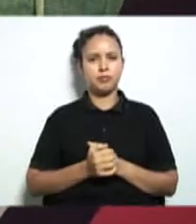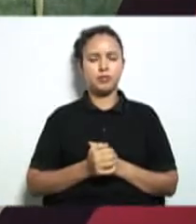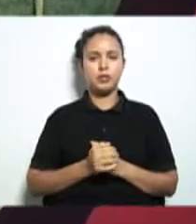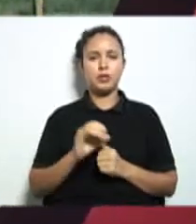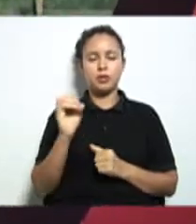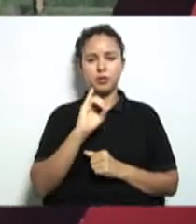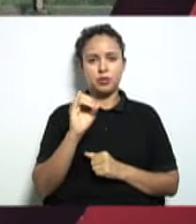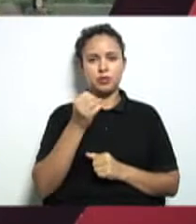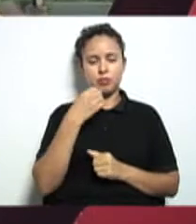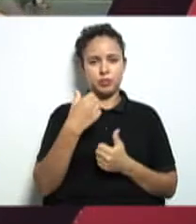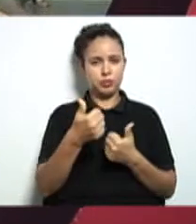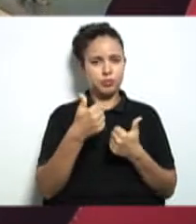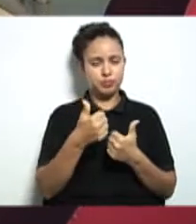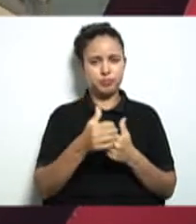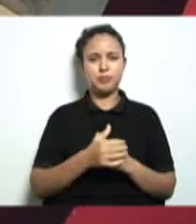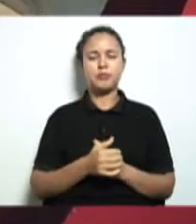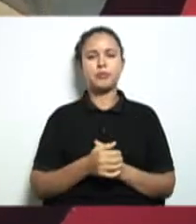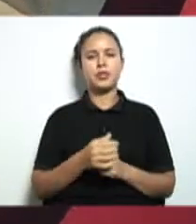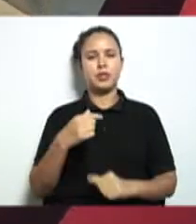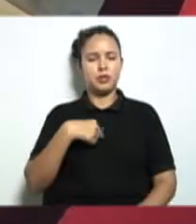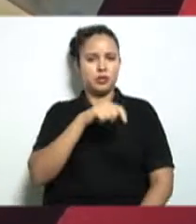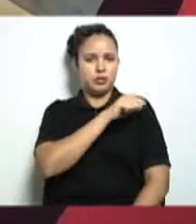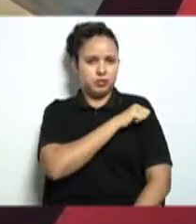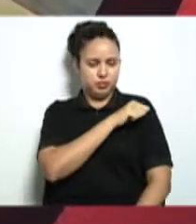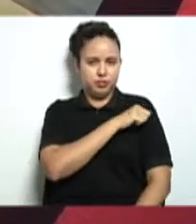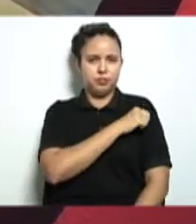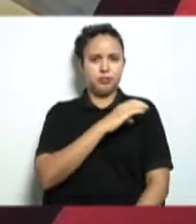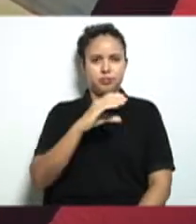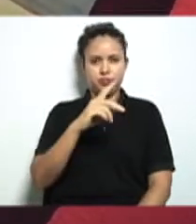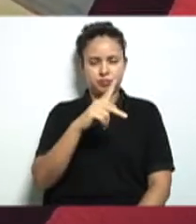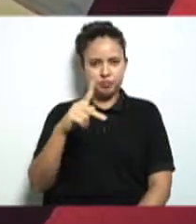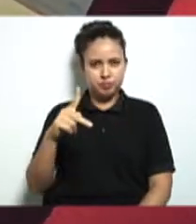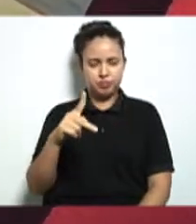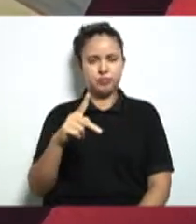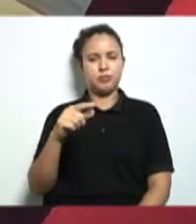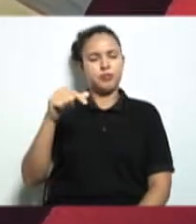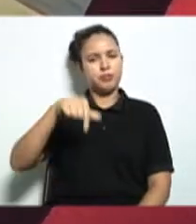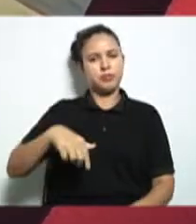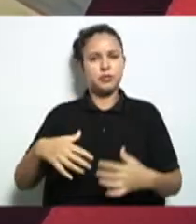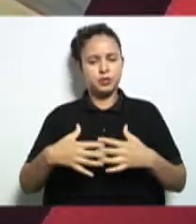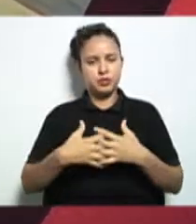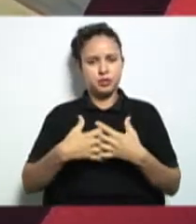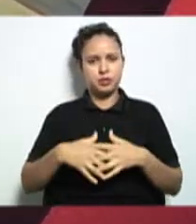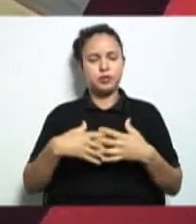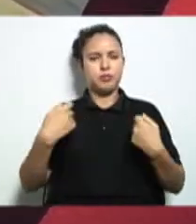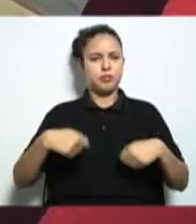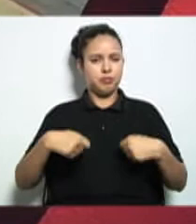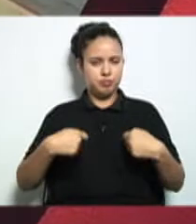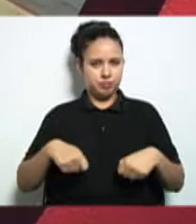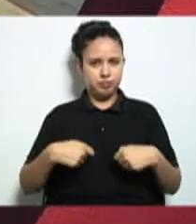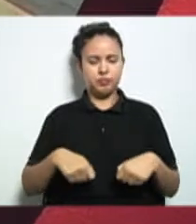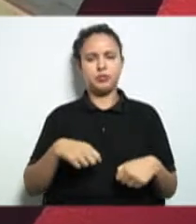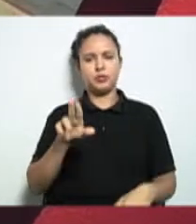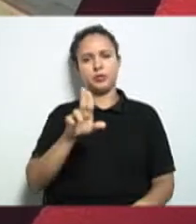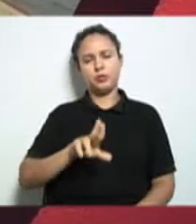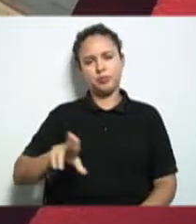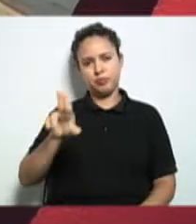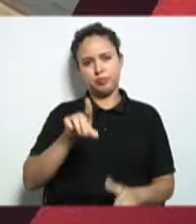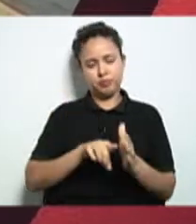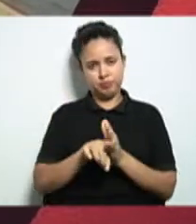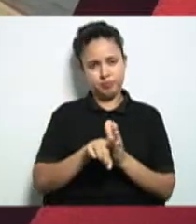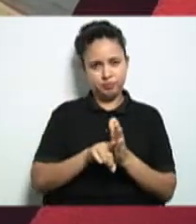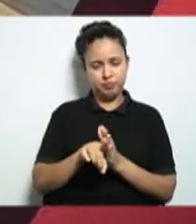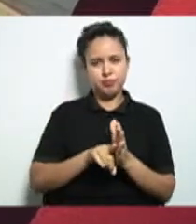Olá pessoal, tudo bem? Sou aluno de cooperativismo do IFRO e preciso realizar uma pesquisa relacionada ao meu